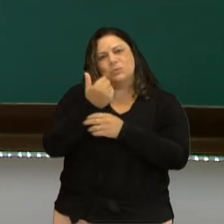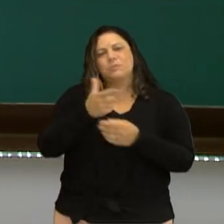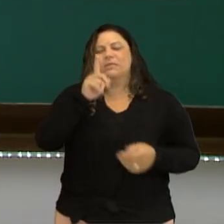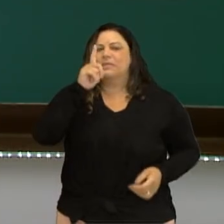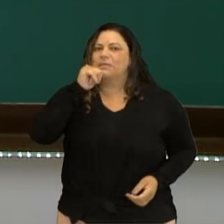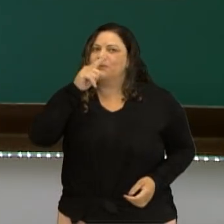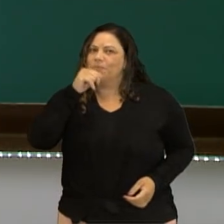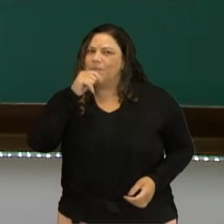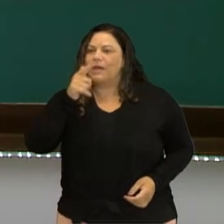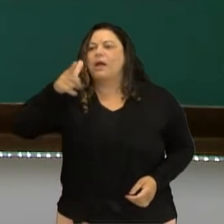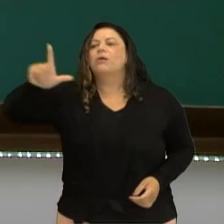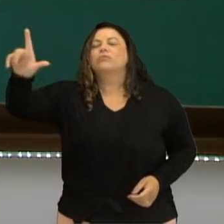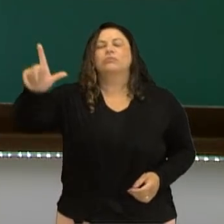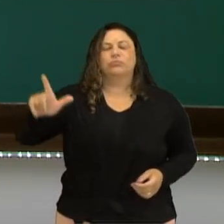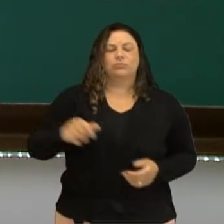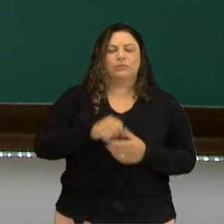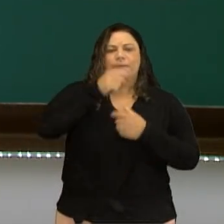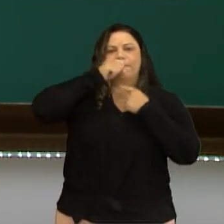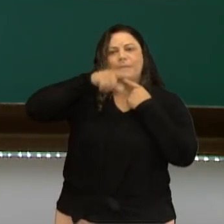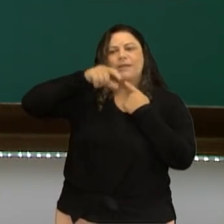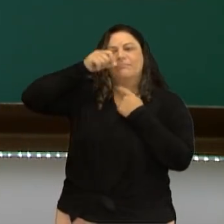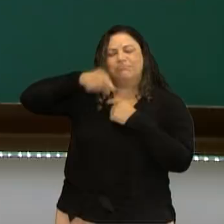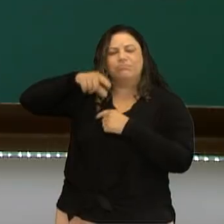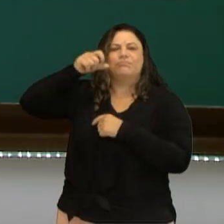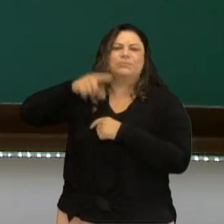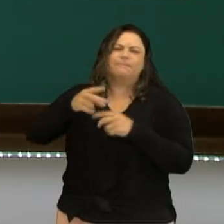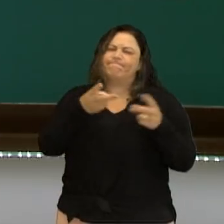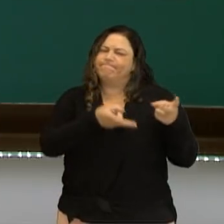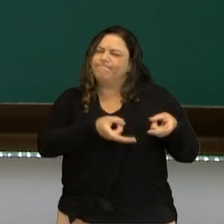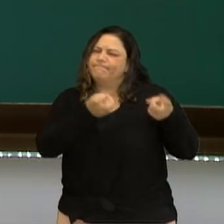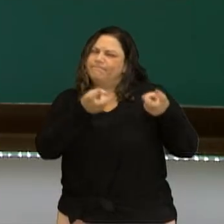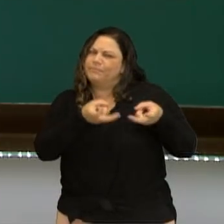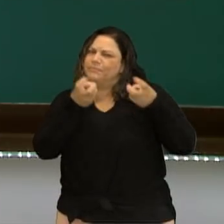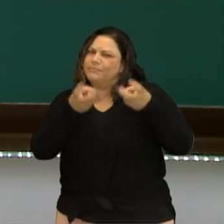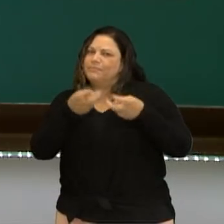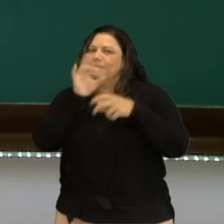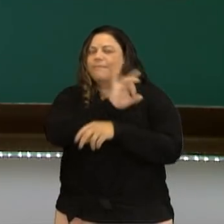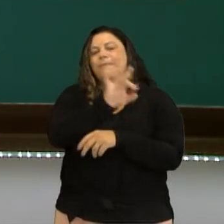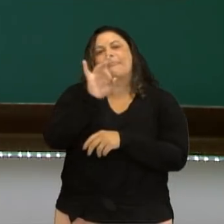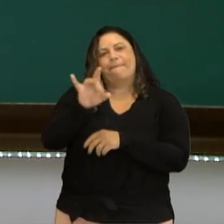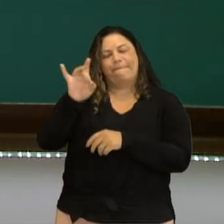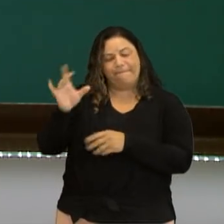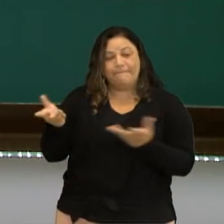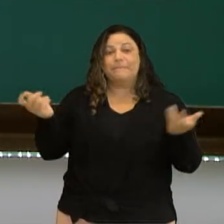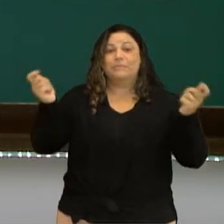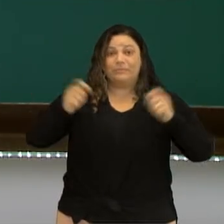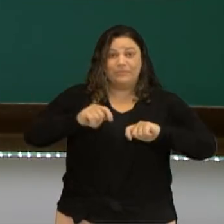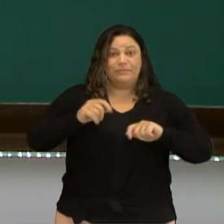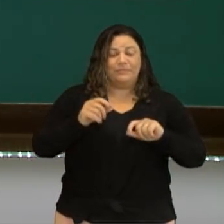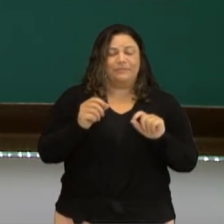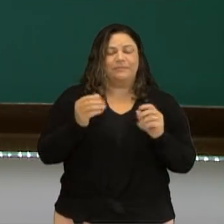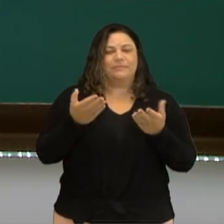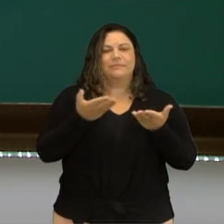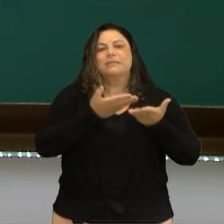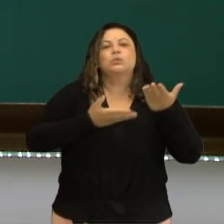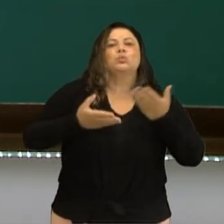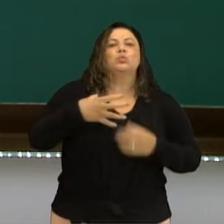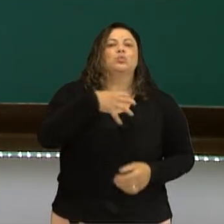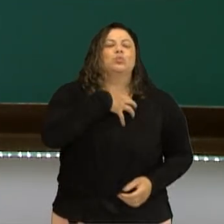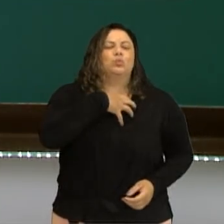água, outras com gotículas. Então percebam que cada bactéria é transmitida por uma